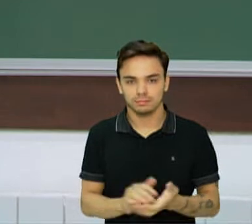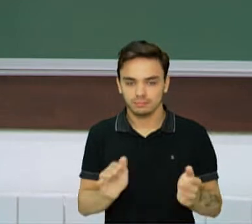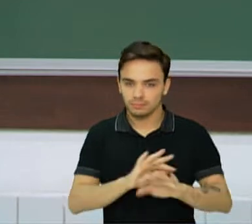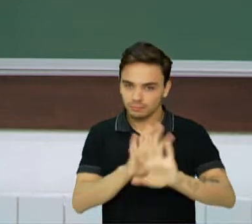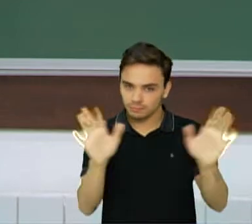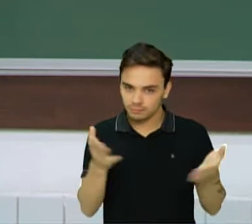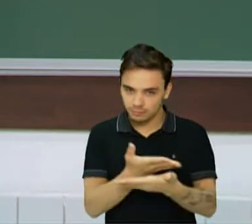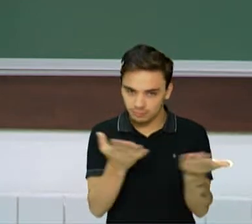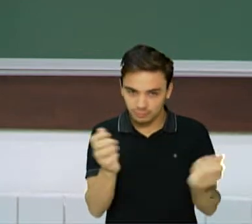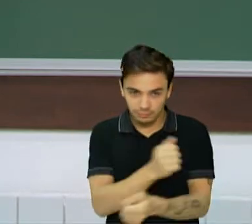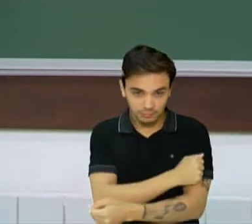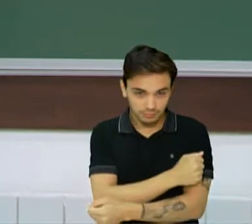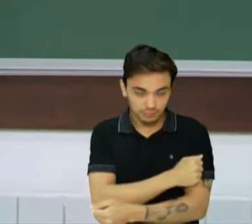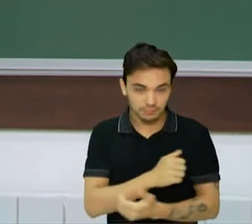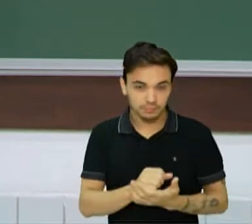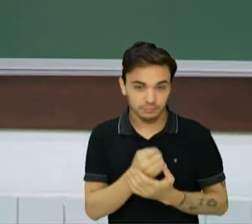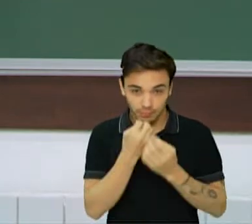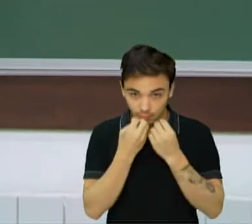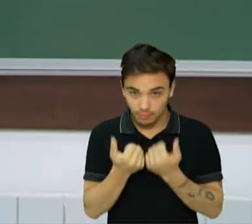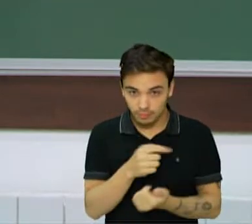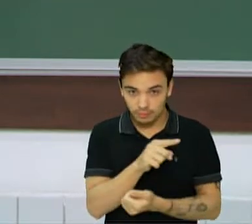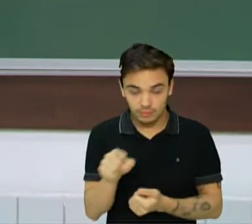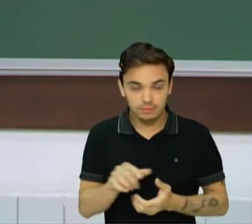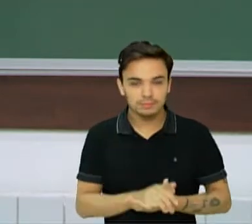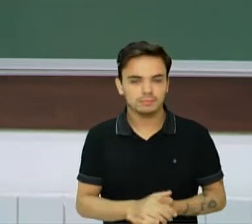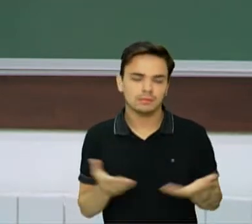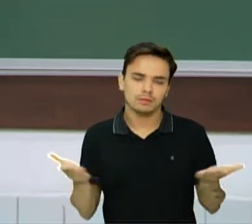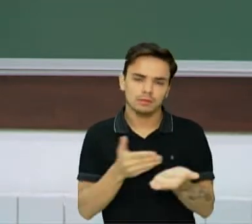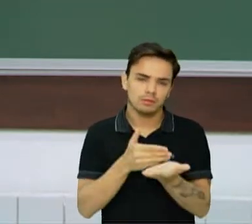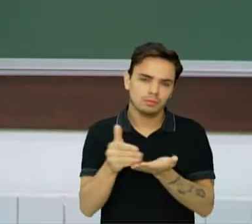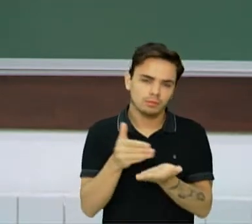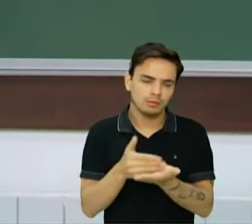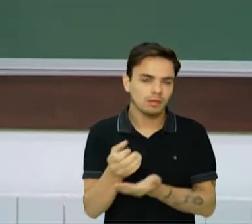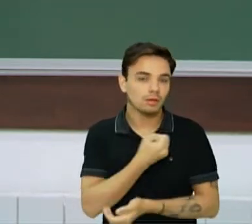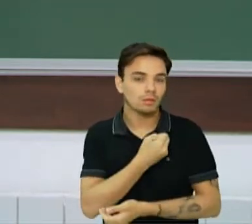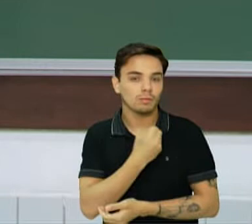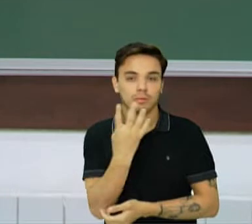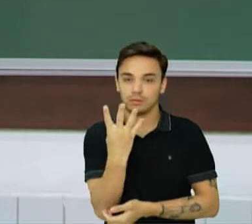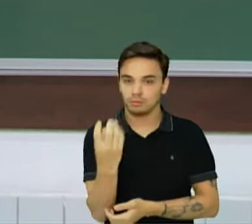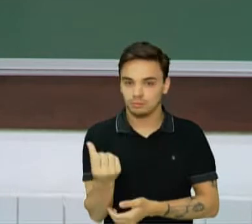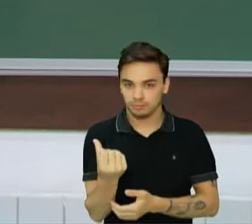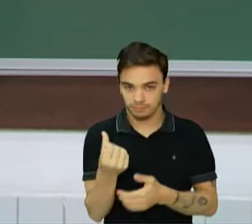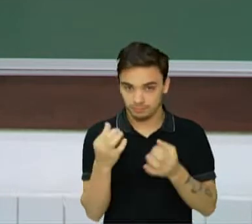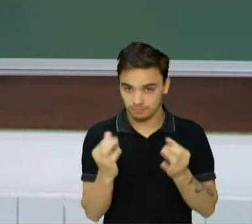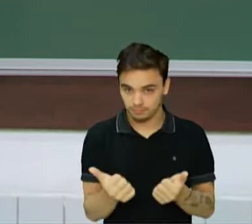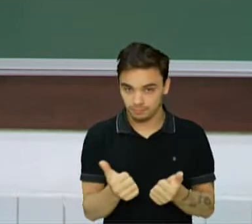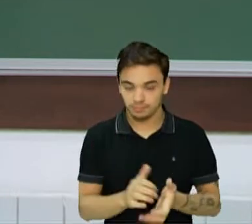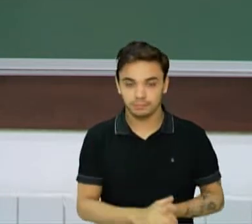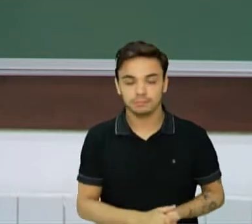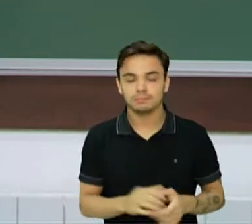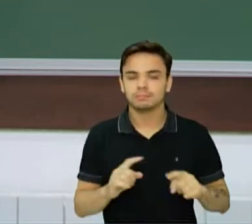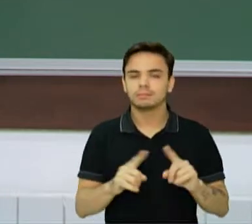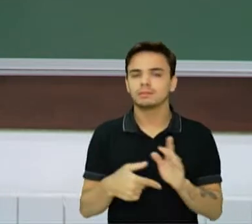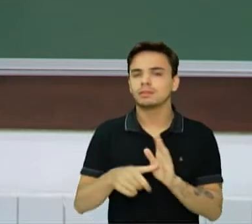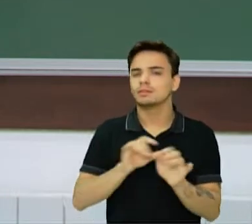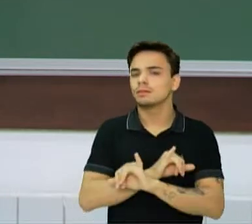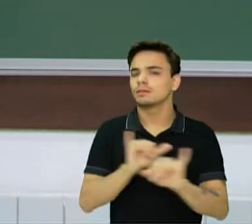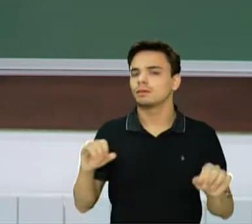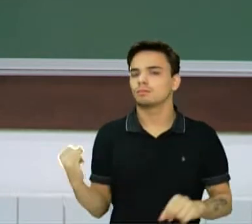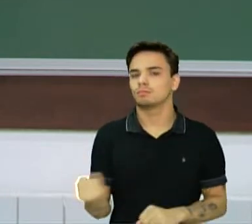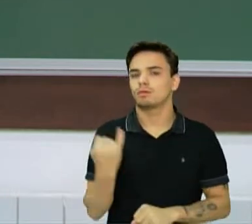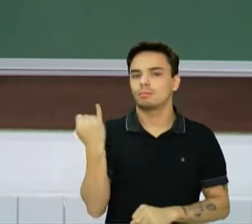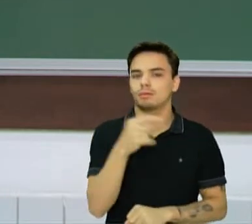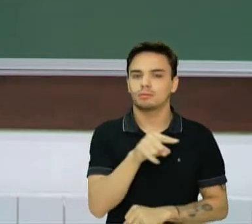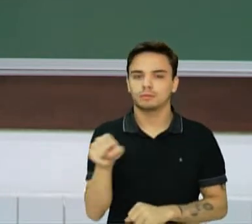Hello, students. How's it going? Tudo bem com vocês? Vamos começar a nossa aula de número 46, tá ok? Mas antes, aqueles recados